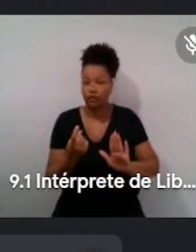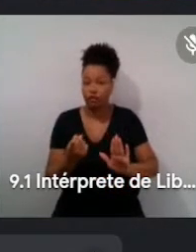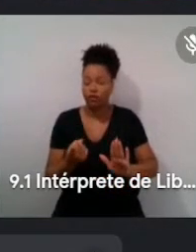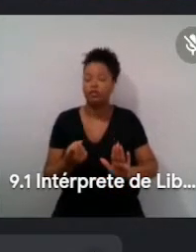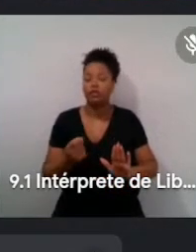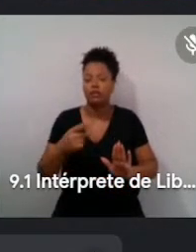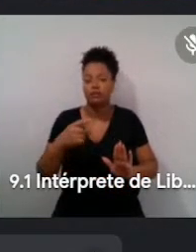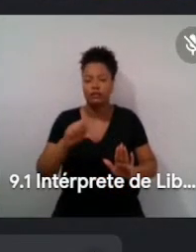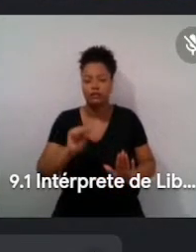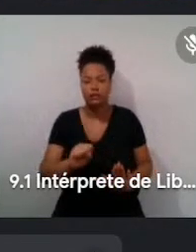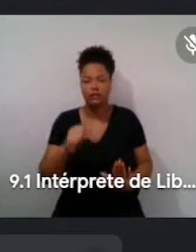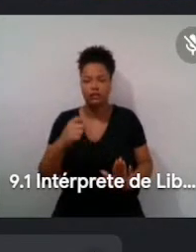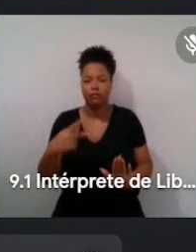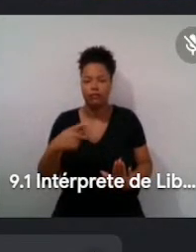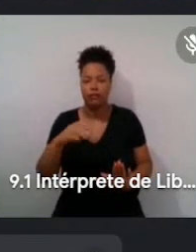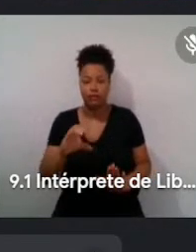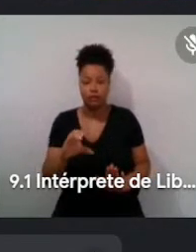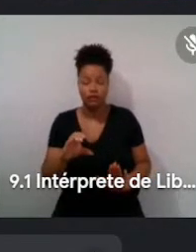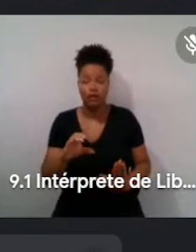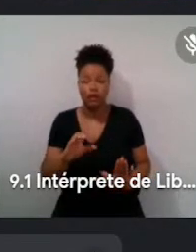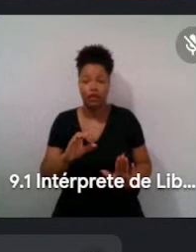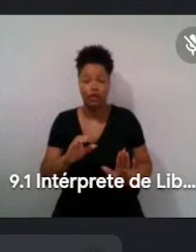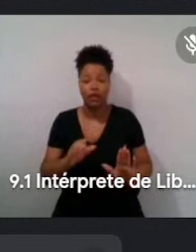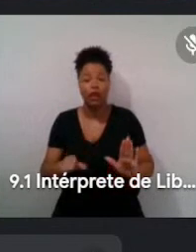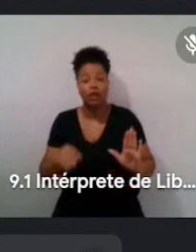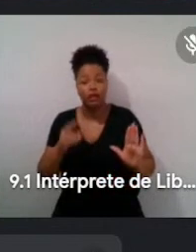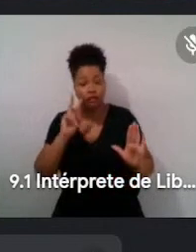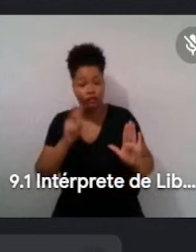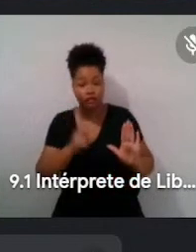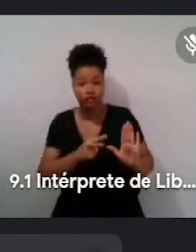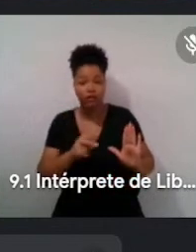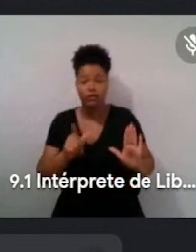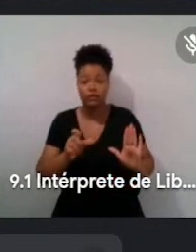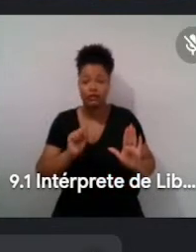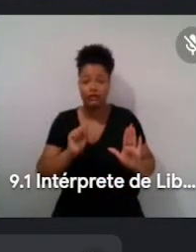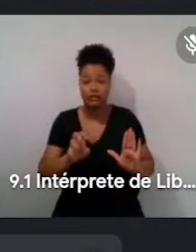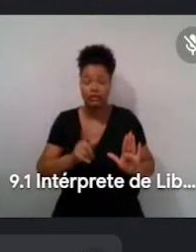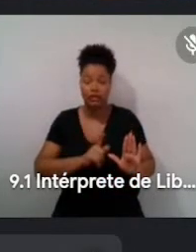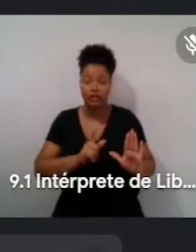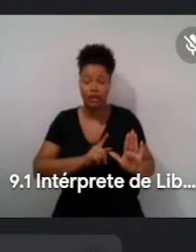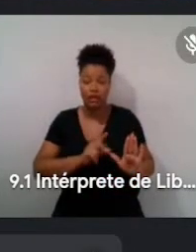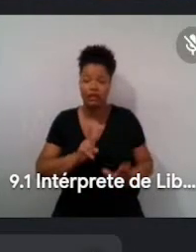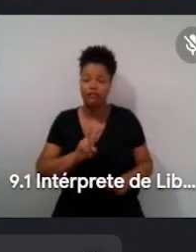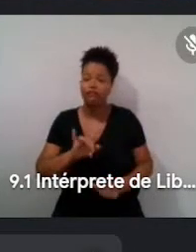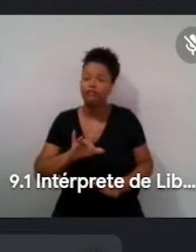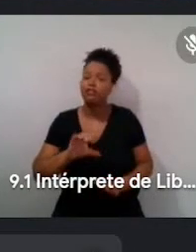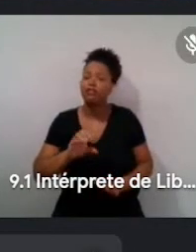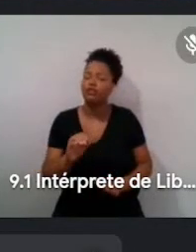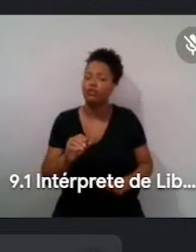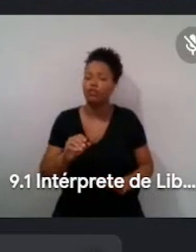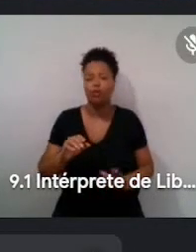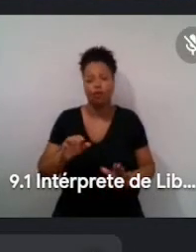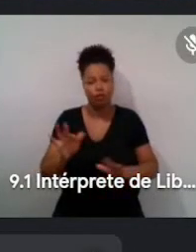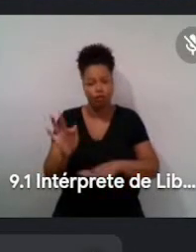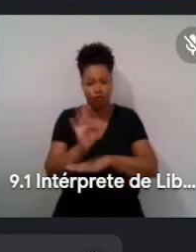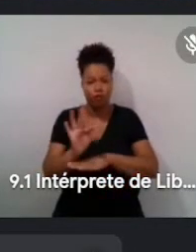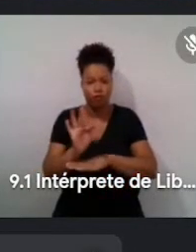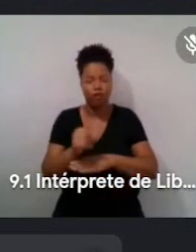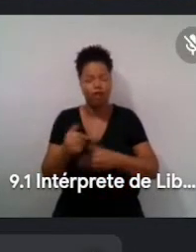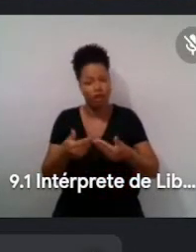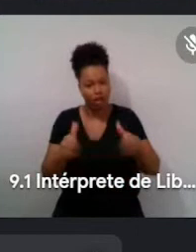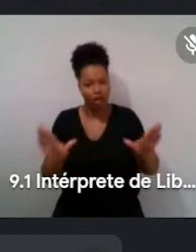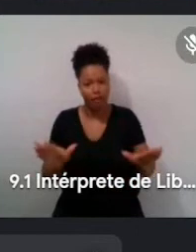73, como nós sabemos, prevendo que, em caso de algum vício formal, deve ser aberta a oportunidade